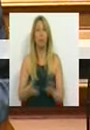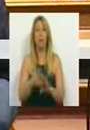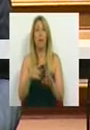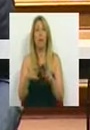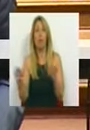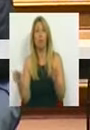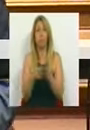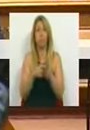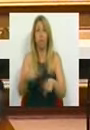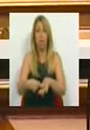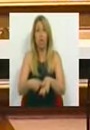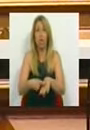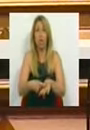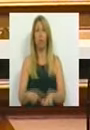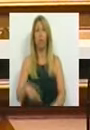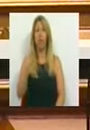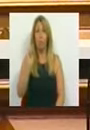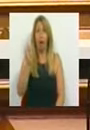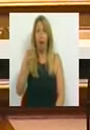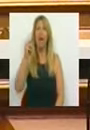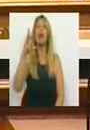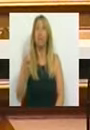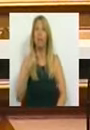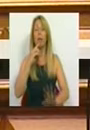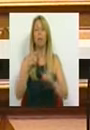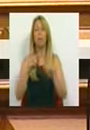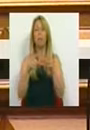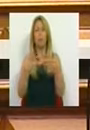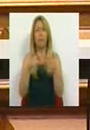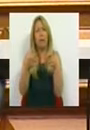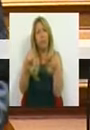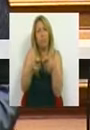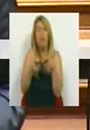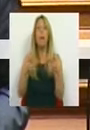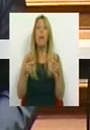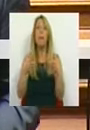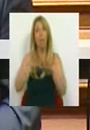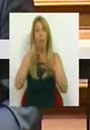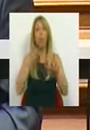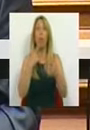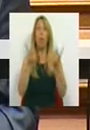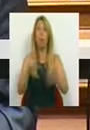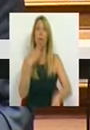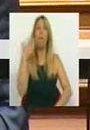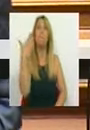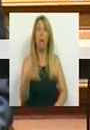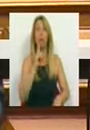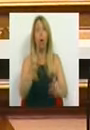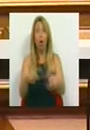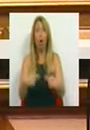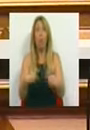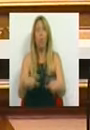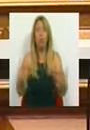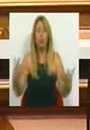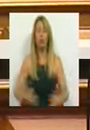anos, coloca-se a questão da renovação e também se coloca a questão do custo. Em fevereiro deste ano foi também deliberado aqui,